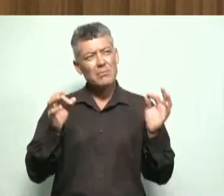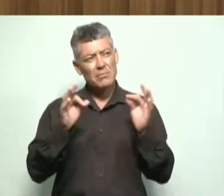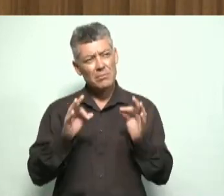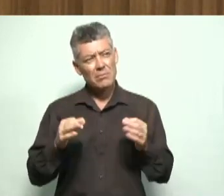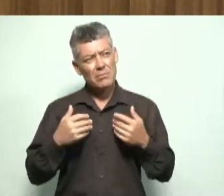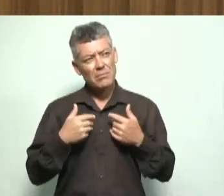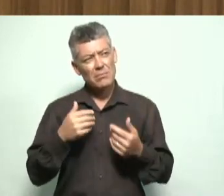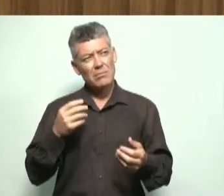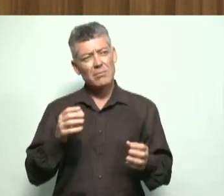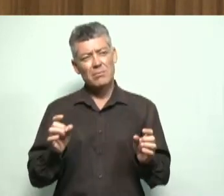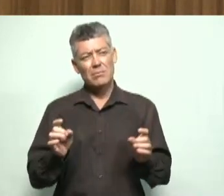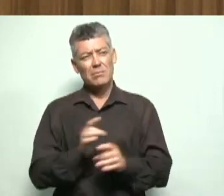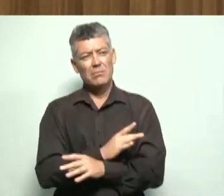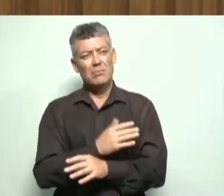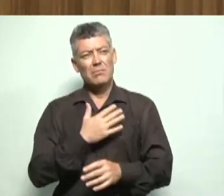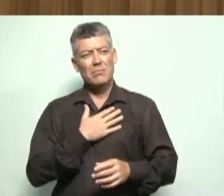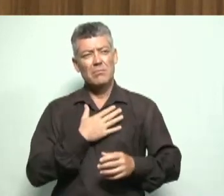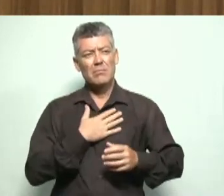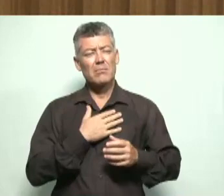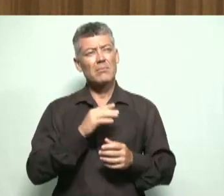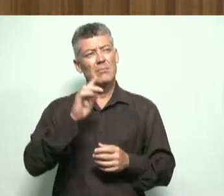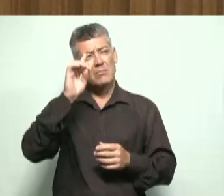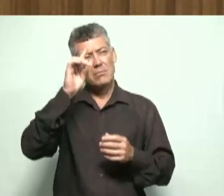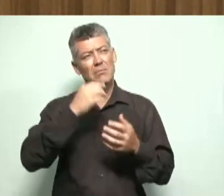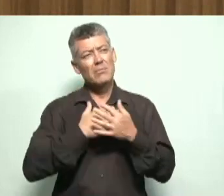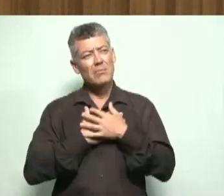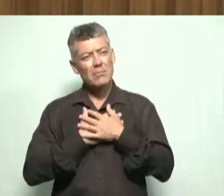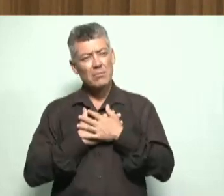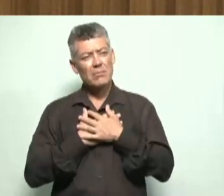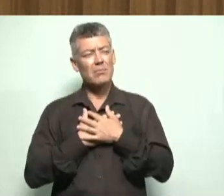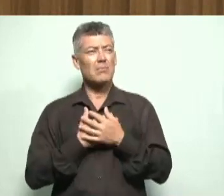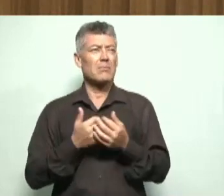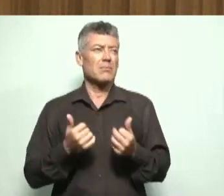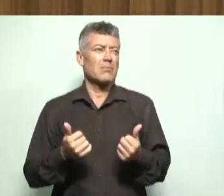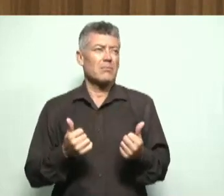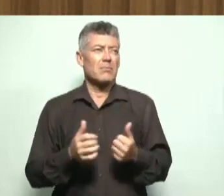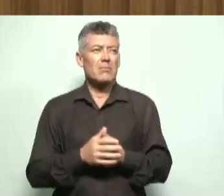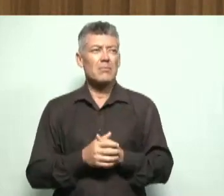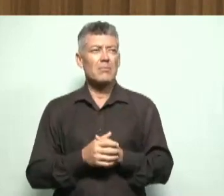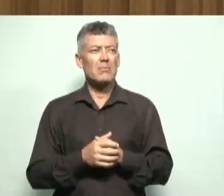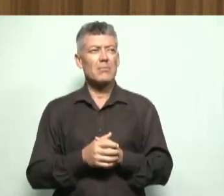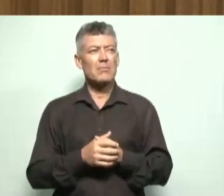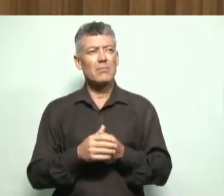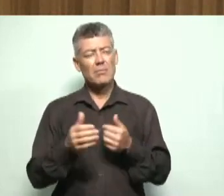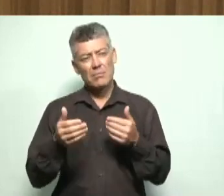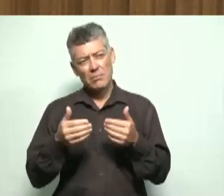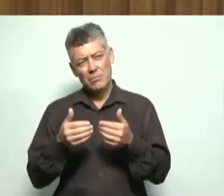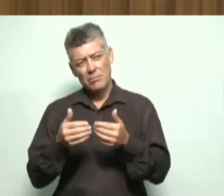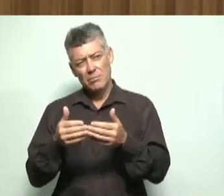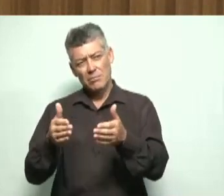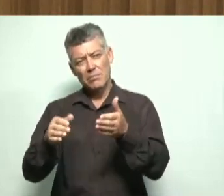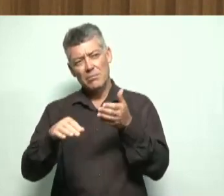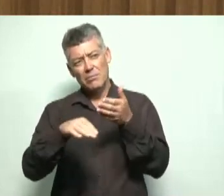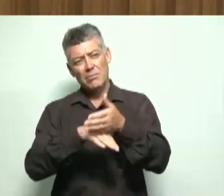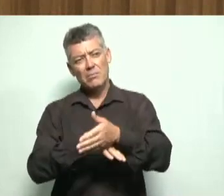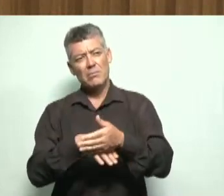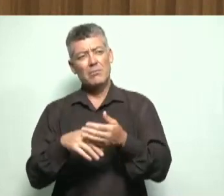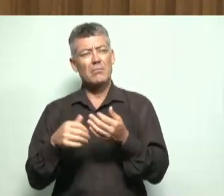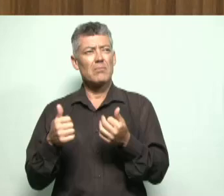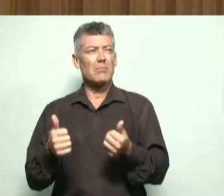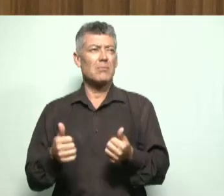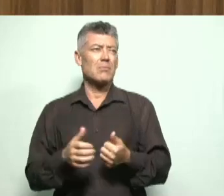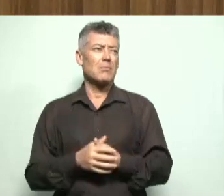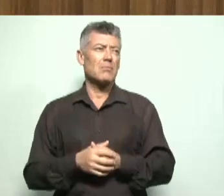mandato. Eu vou ter, se Deus quiser, o prazer de ir para essa inauguração. Isso para mim vai ser um marco, por